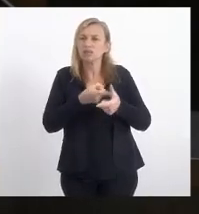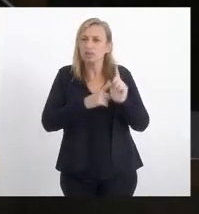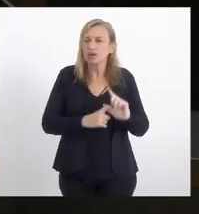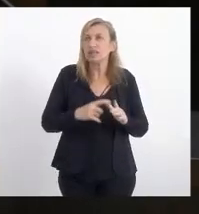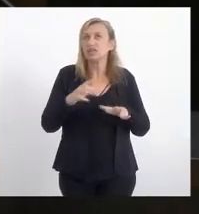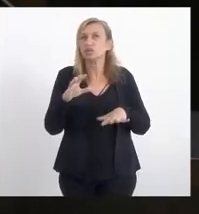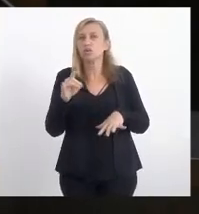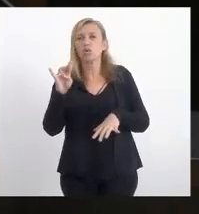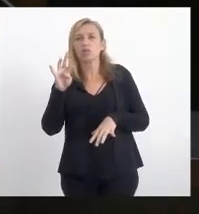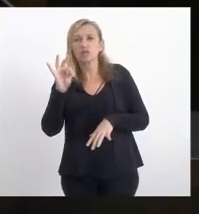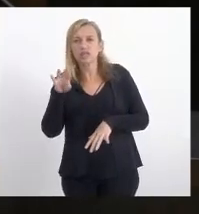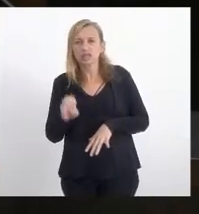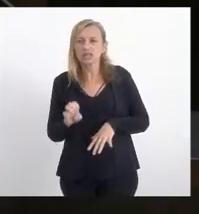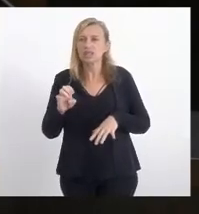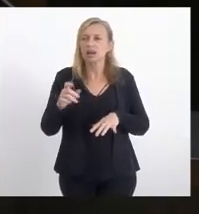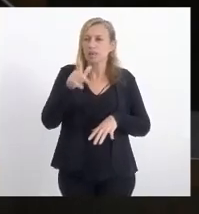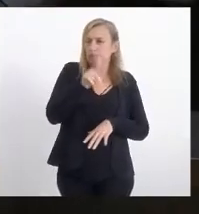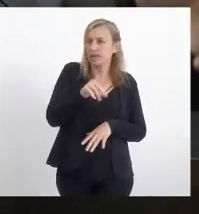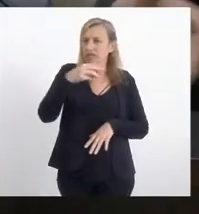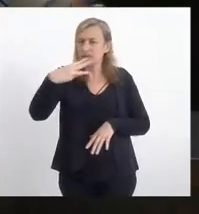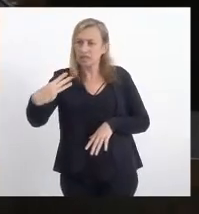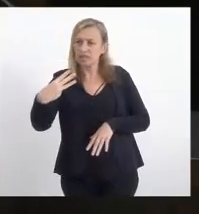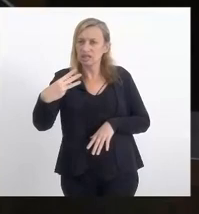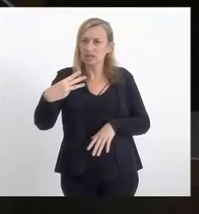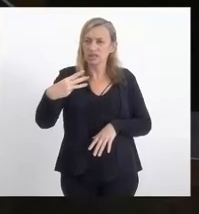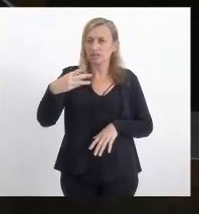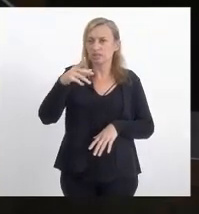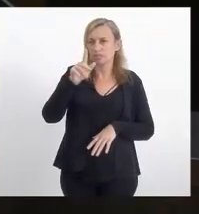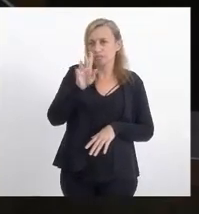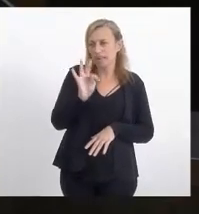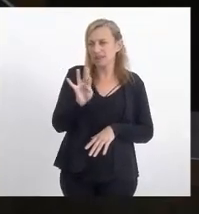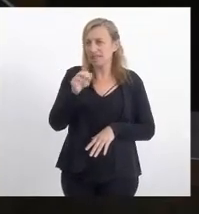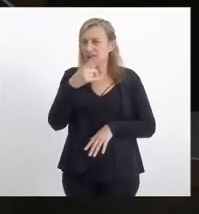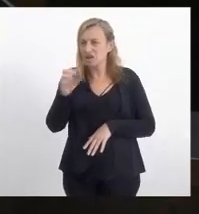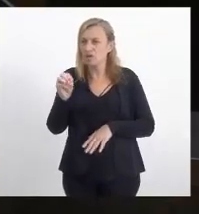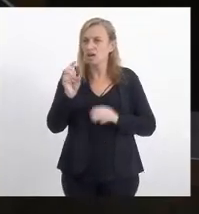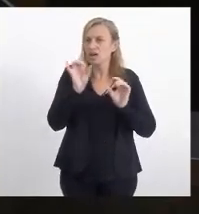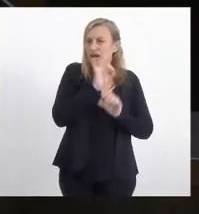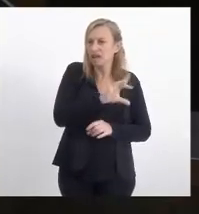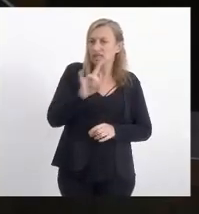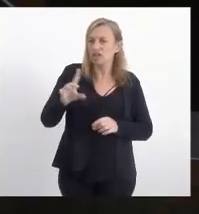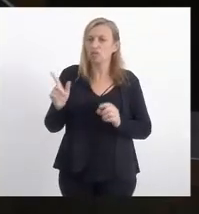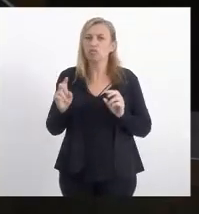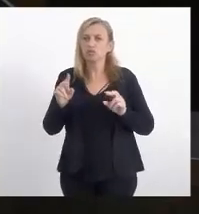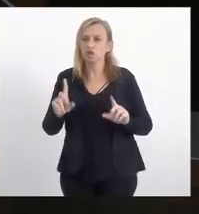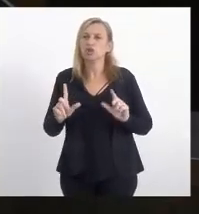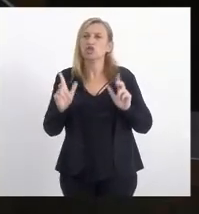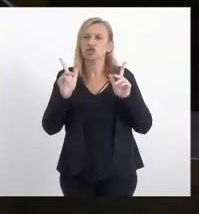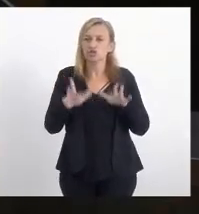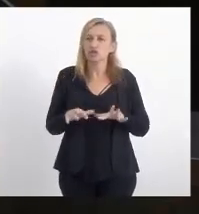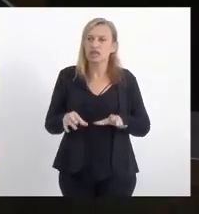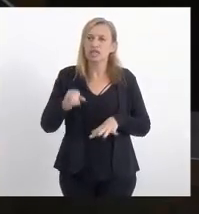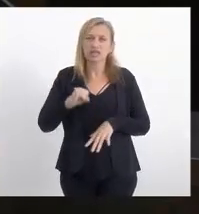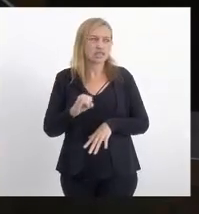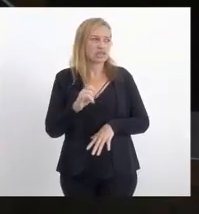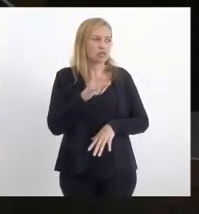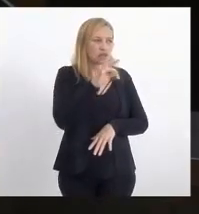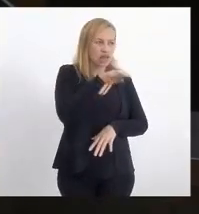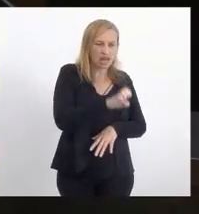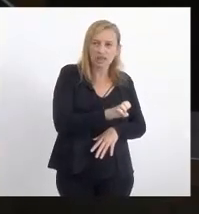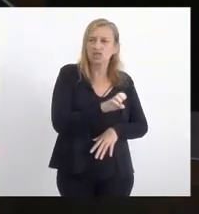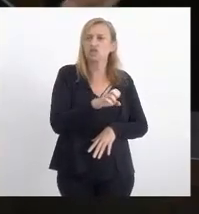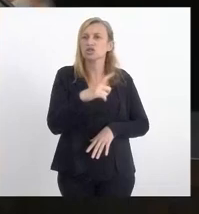de um comandante da p3 o comandante do batalhão no qual cada um é uma situação diferente se ele tá no gatt